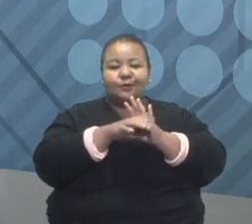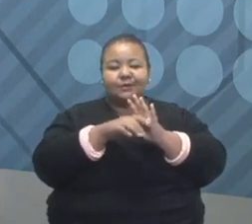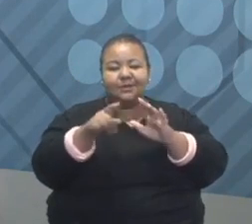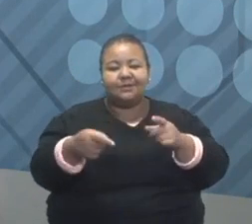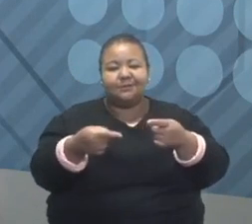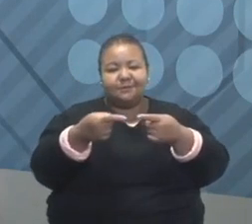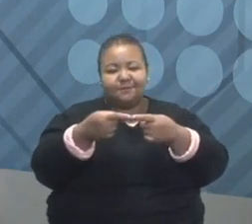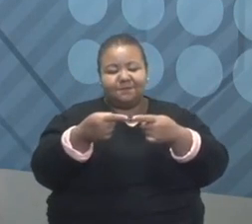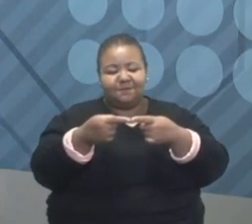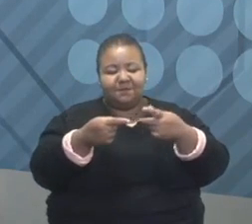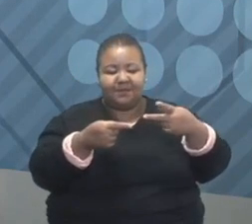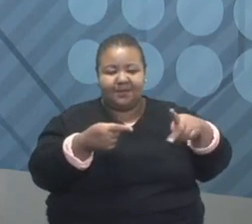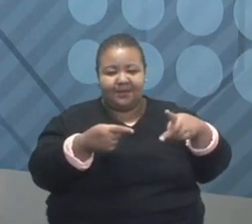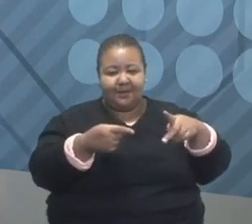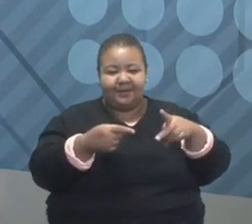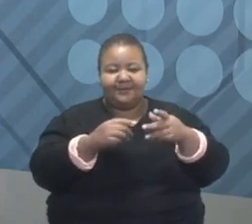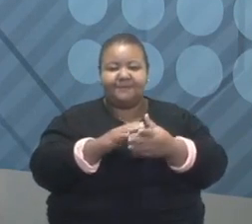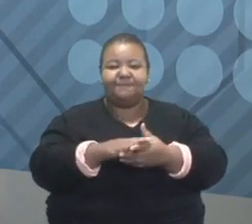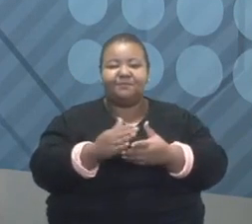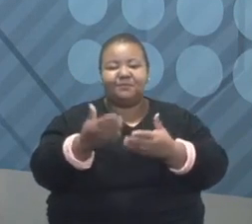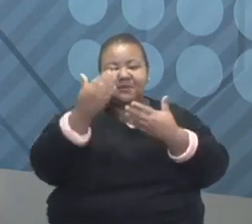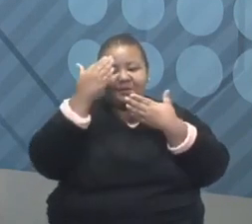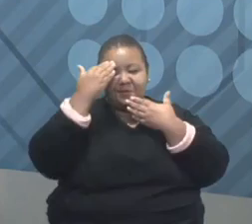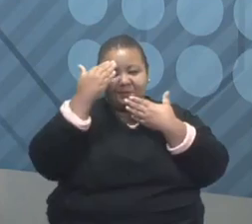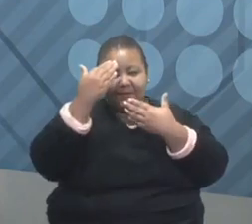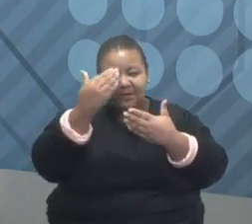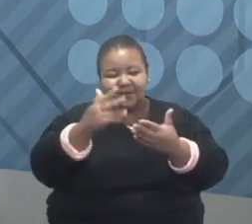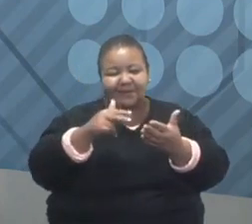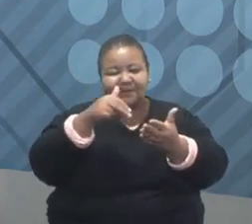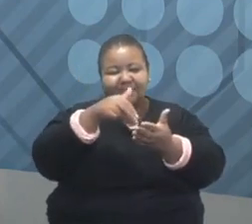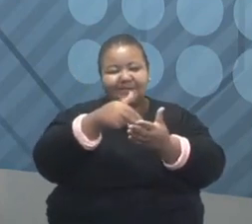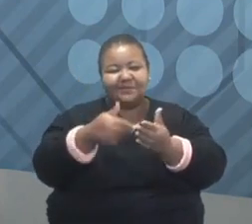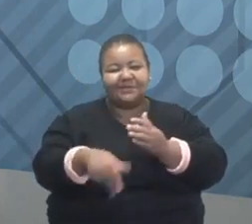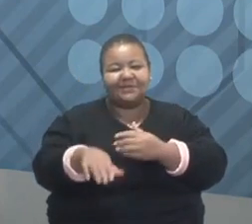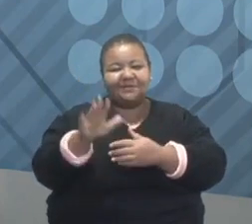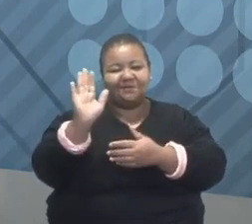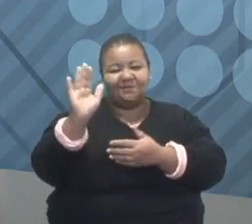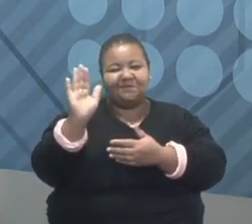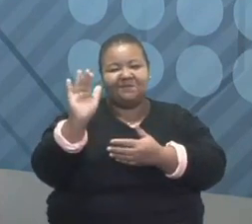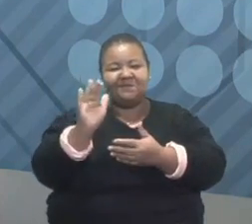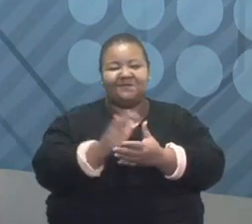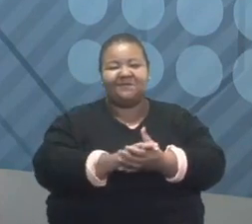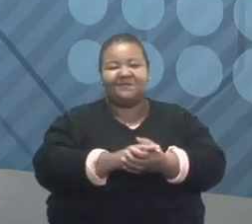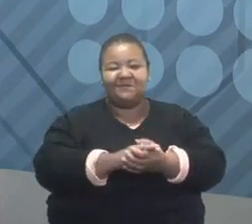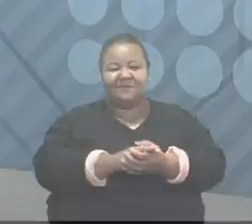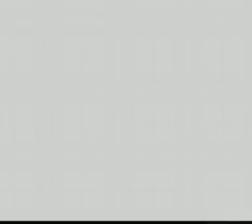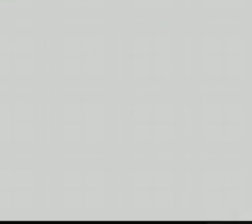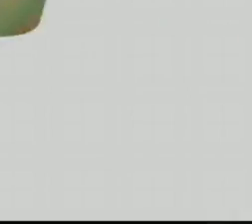atrelados a ela. Então, obrigada pela sua participação e até a próxima!